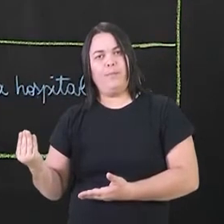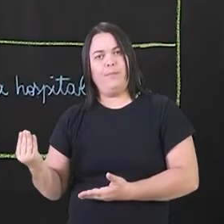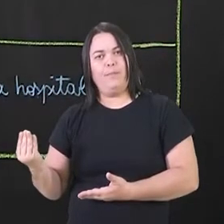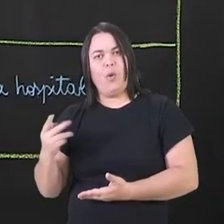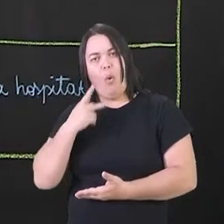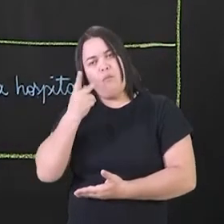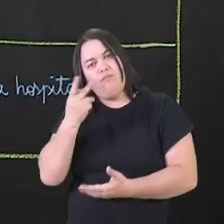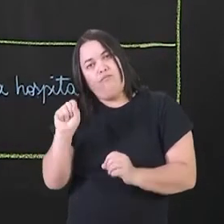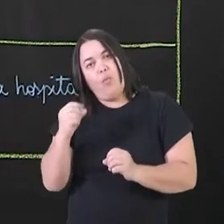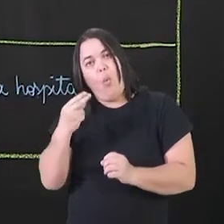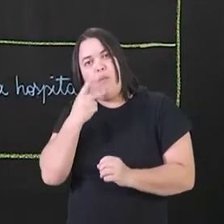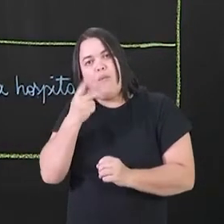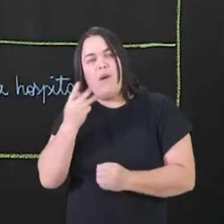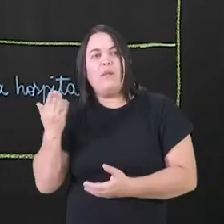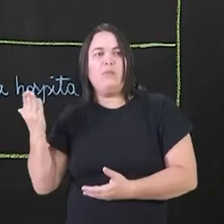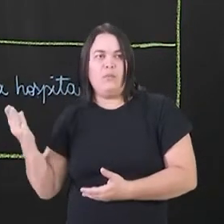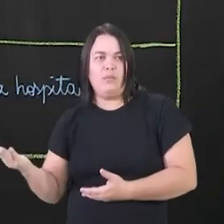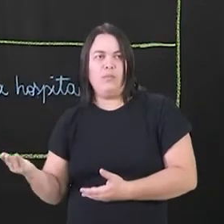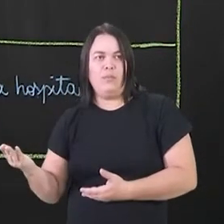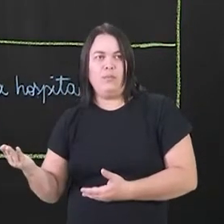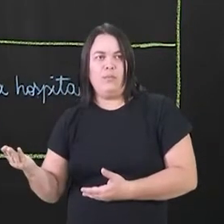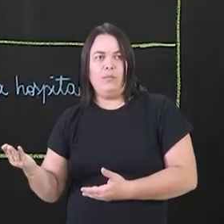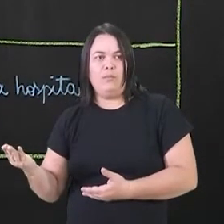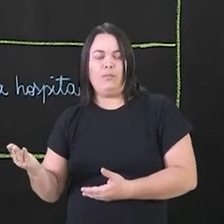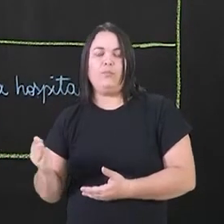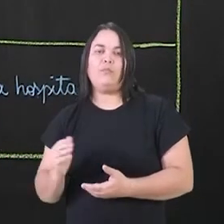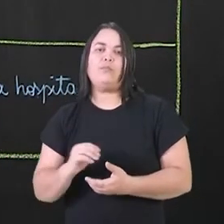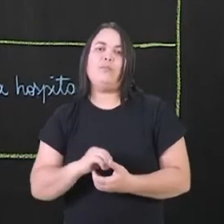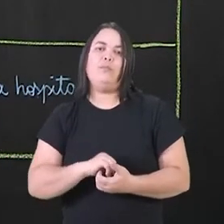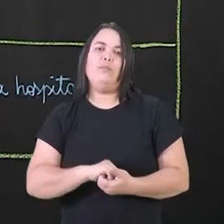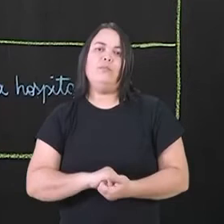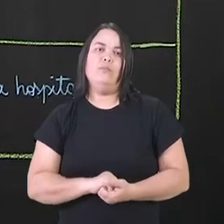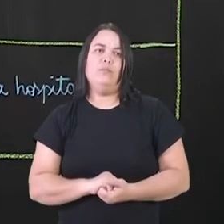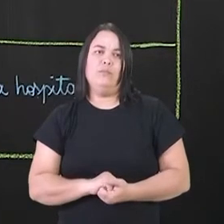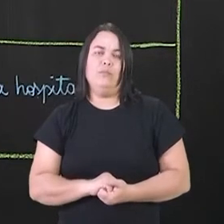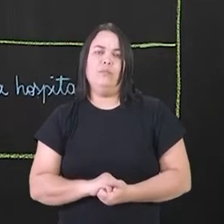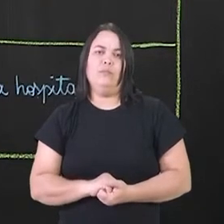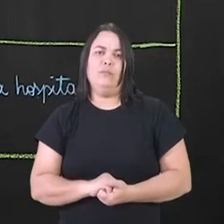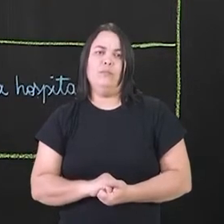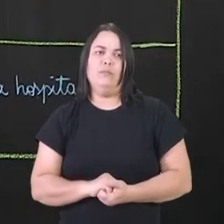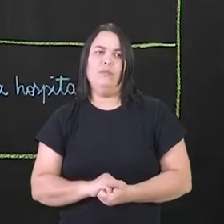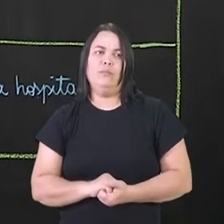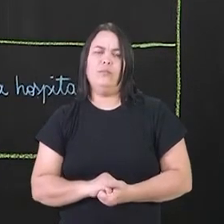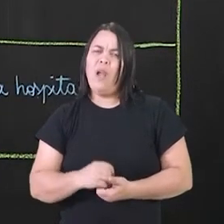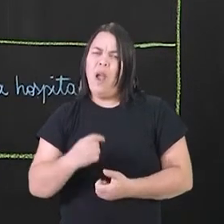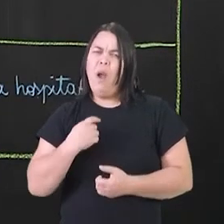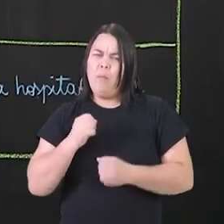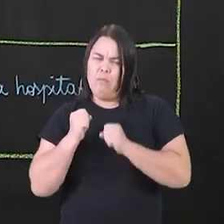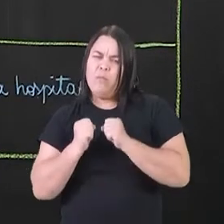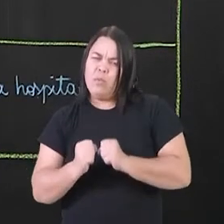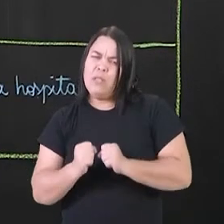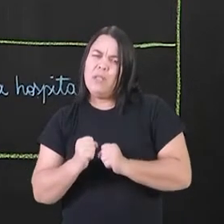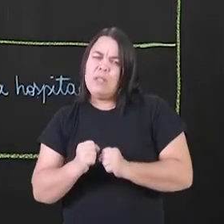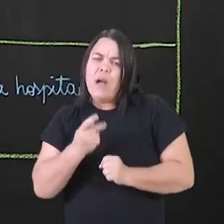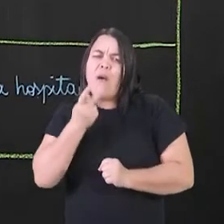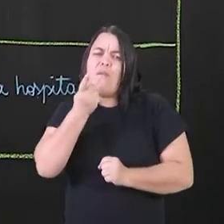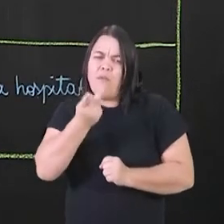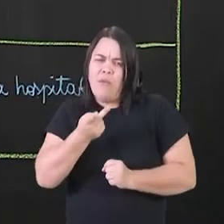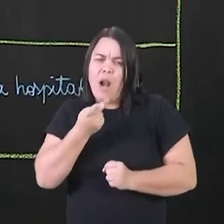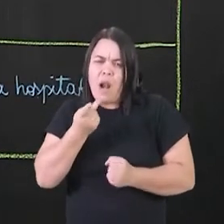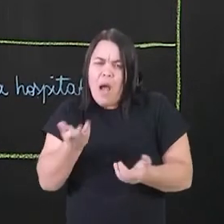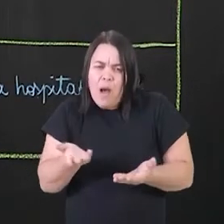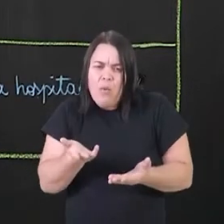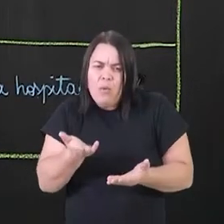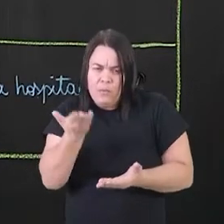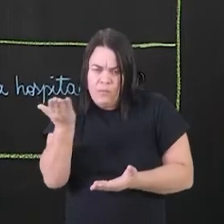ó. Could I speak to Mr. Davis, please? Eu poderia falar com o